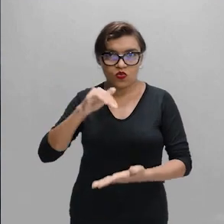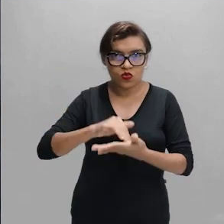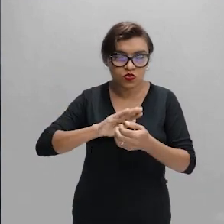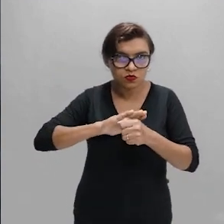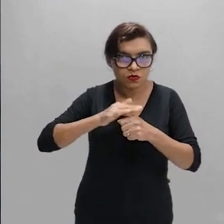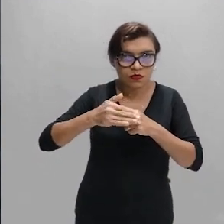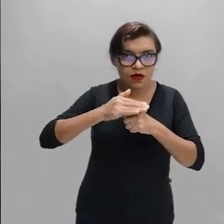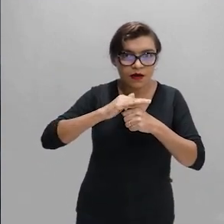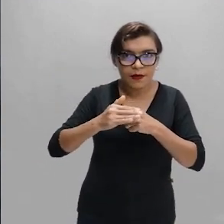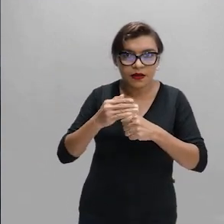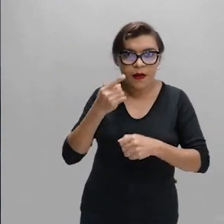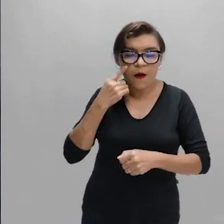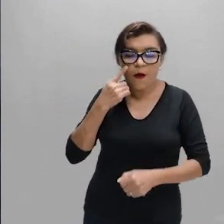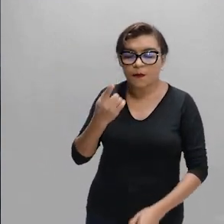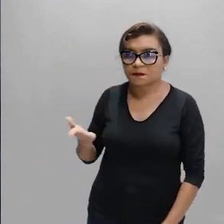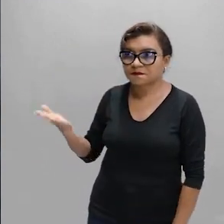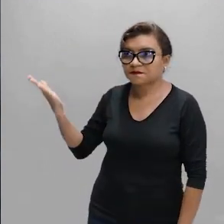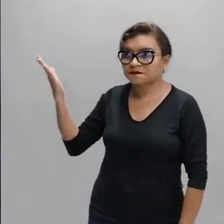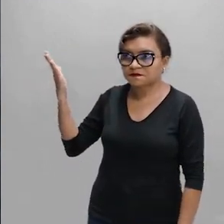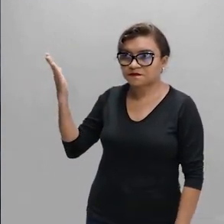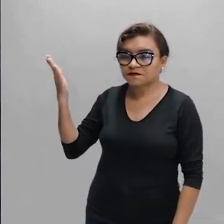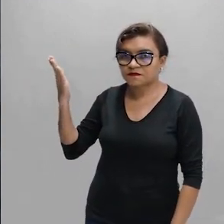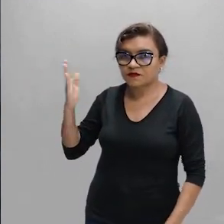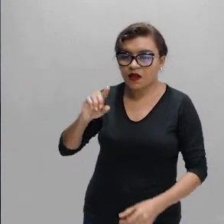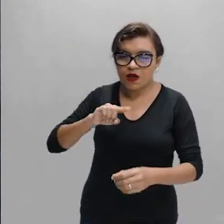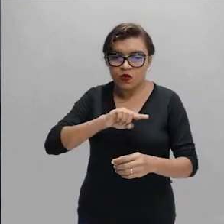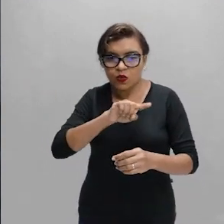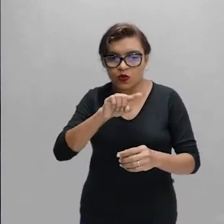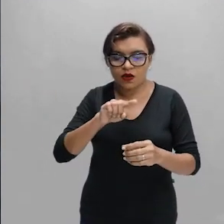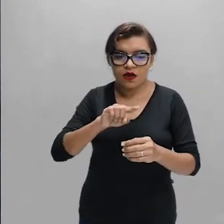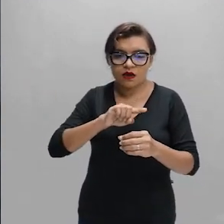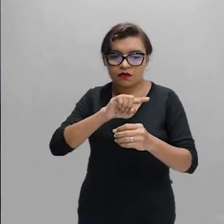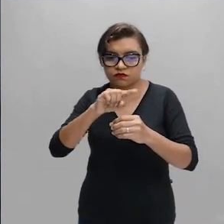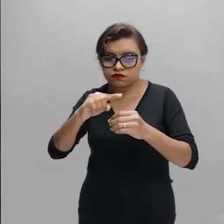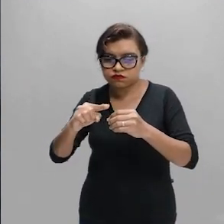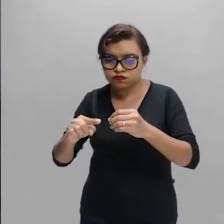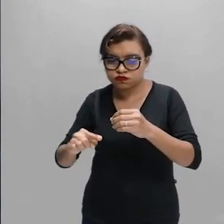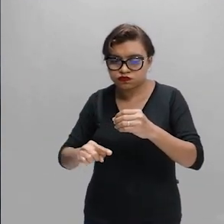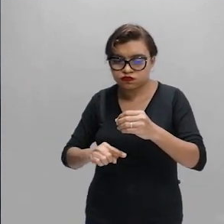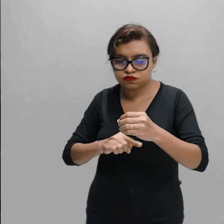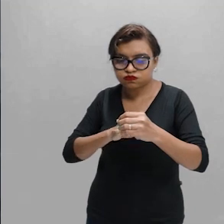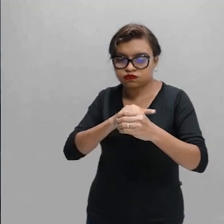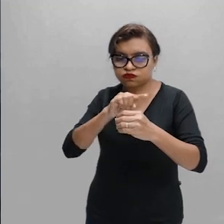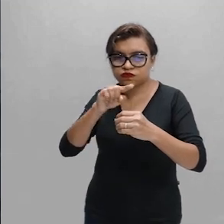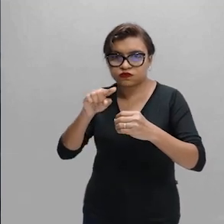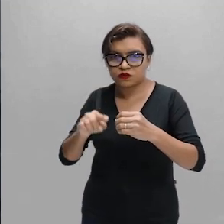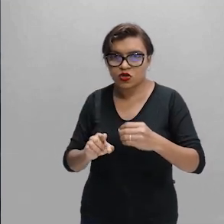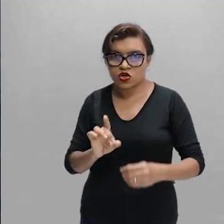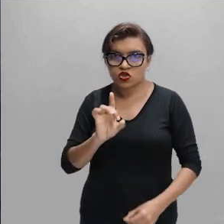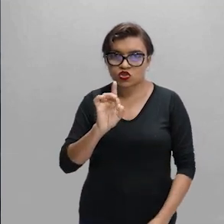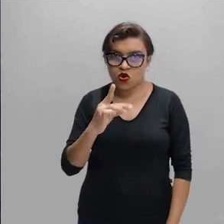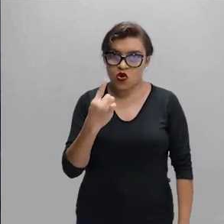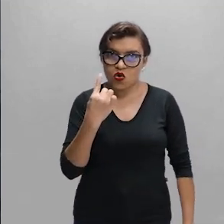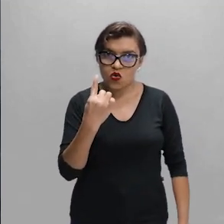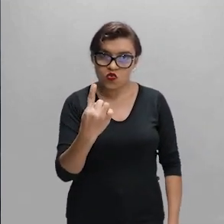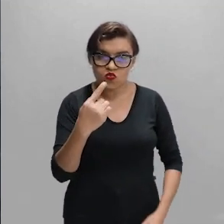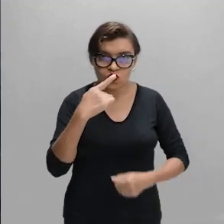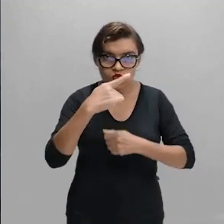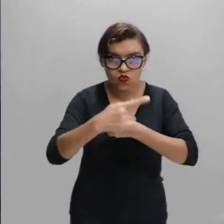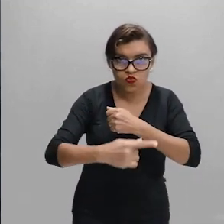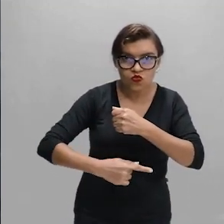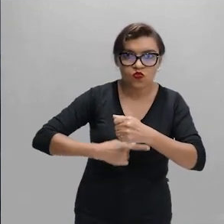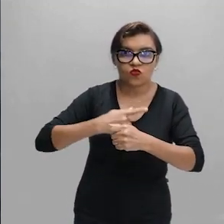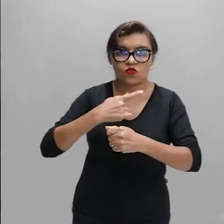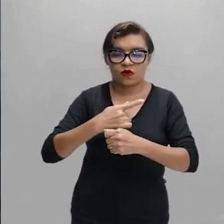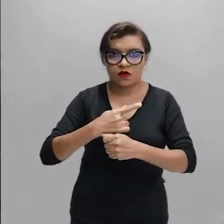se vocês perceberem, a última circunferência, ela apresenta apenas um átomo, tá ok? Porque os condutores,